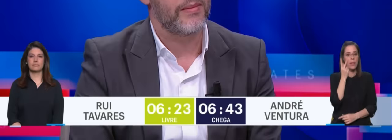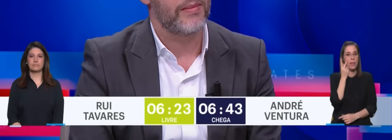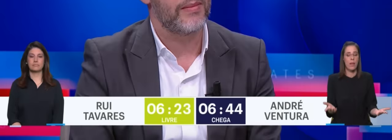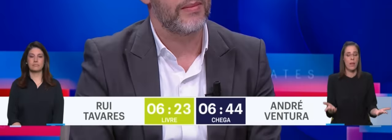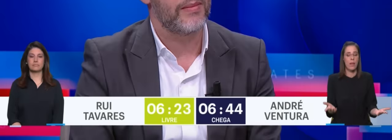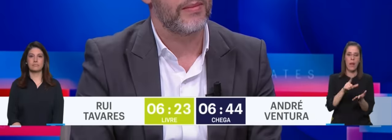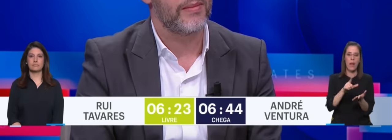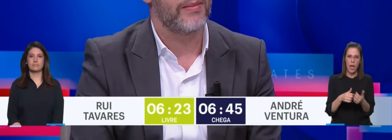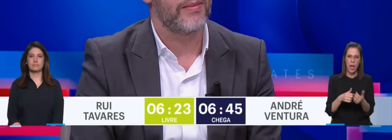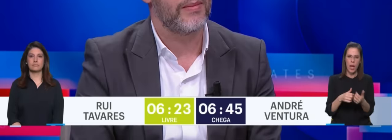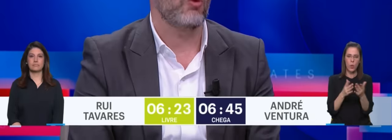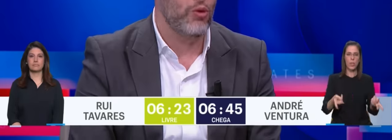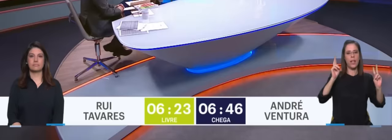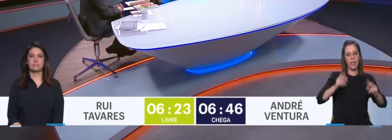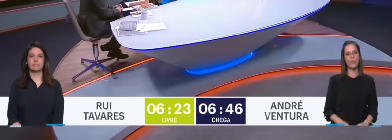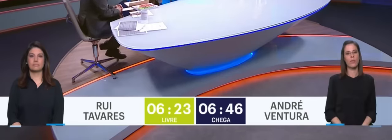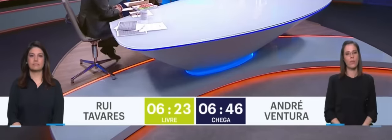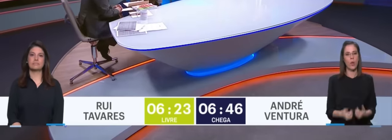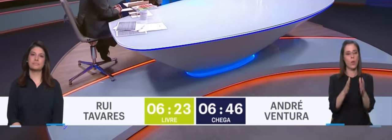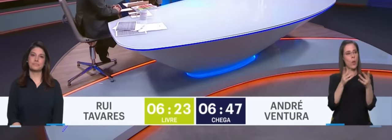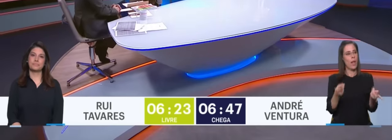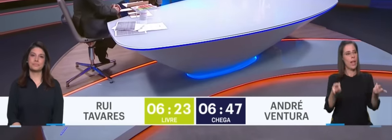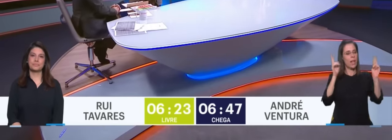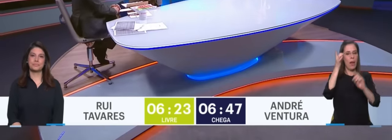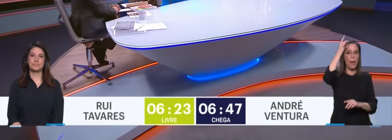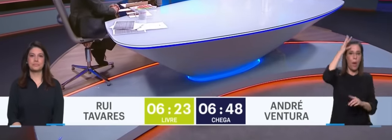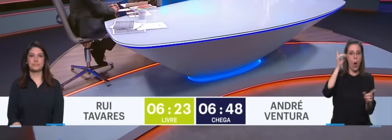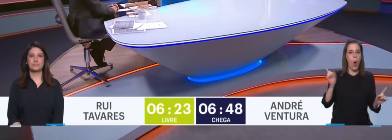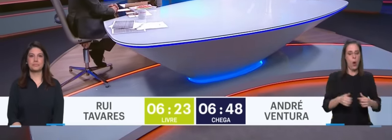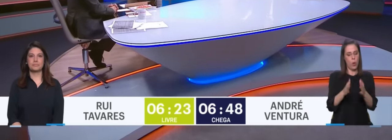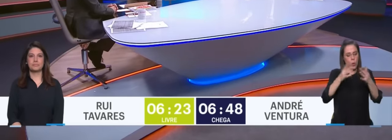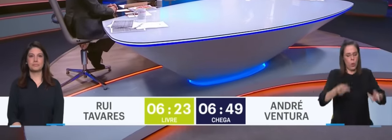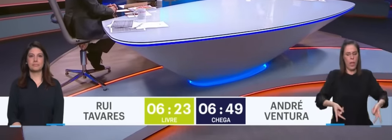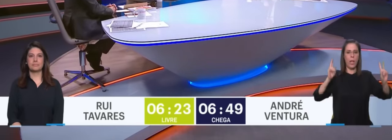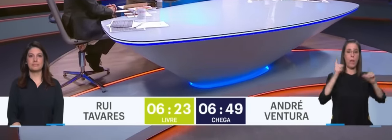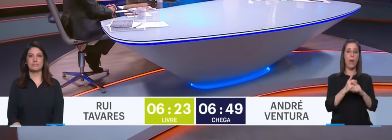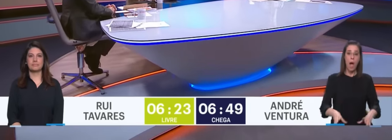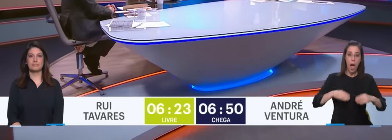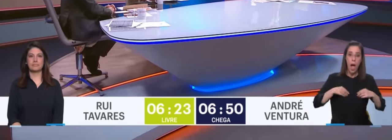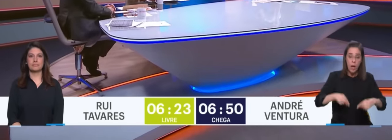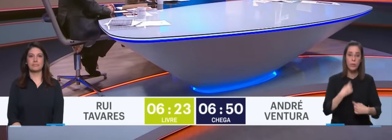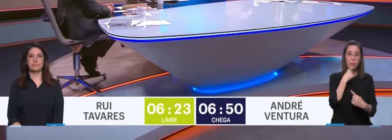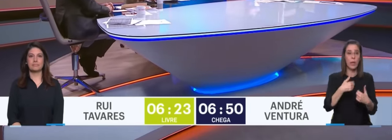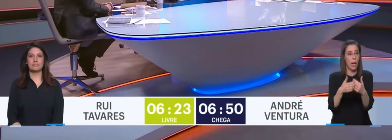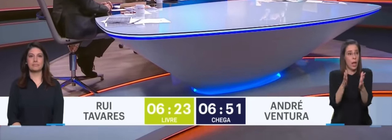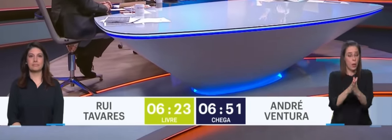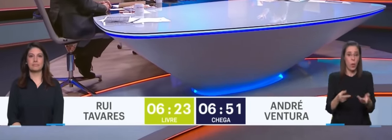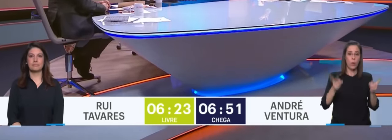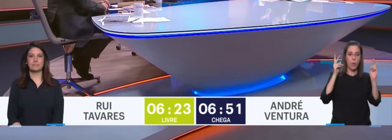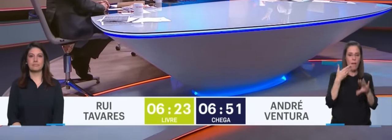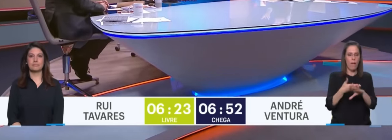Rui tavas quer toda a gente à Solta toda a gente livre bandidagem ou não tudo solto porque é que não assume aqui você quer toda a gente na rua